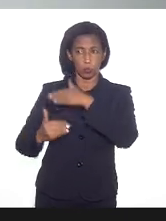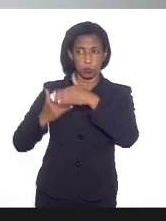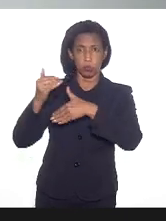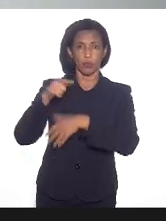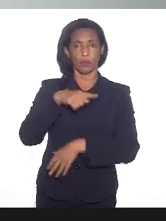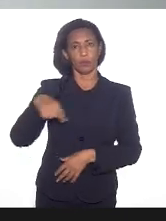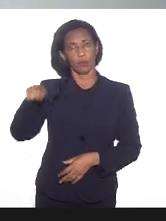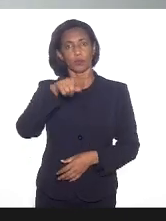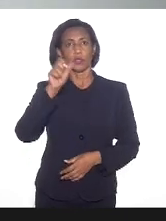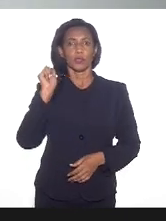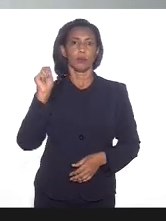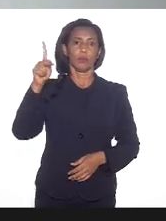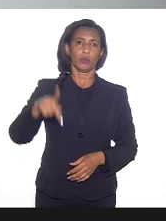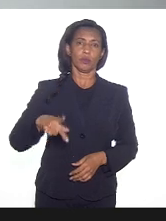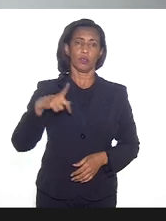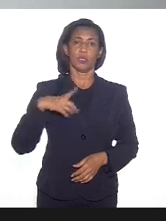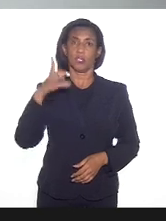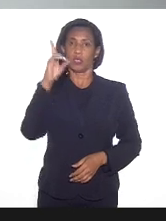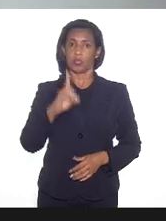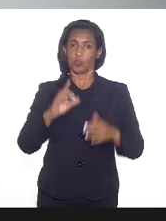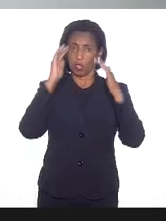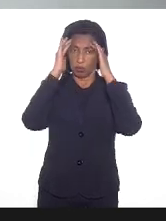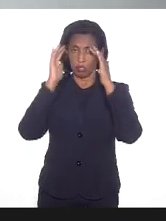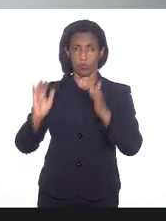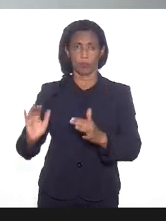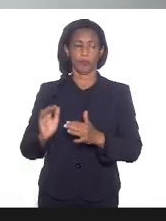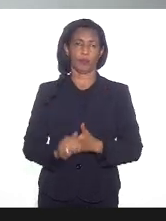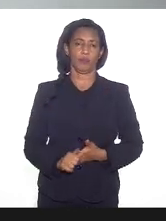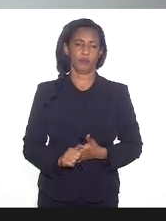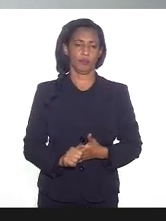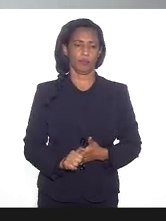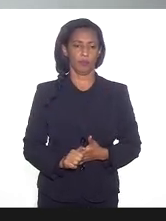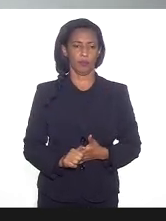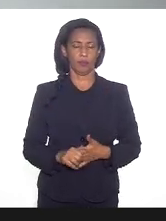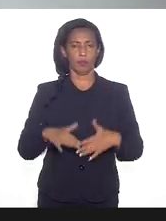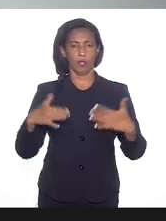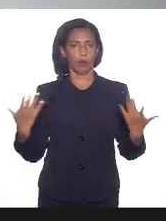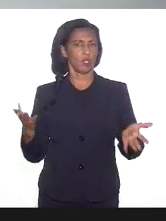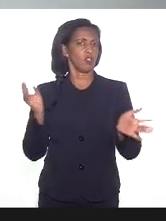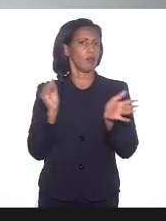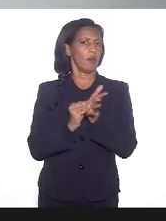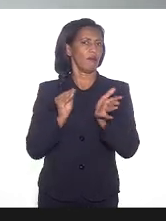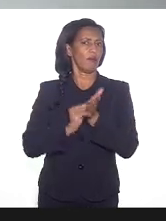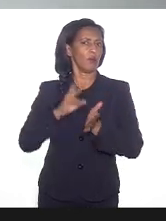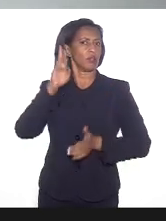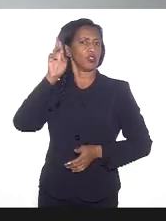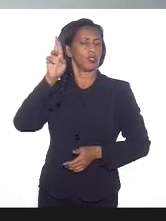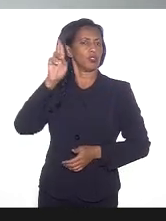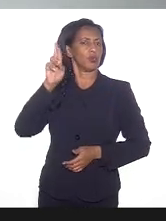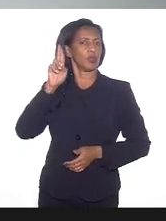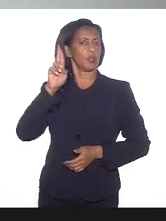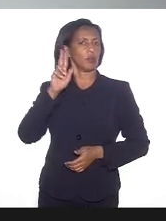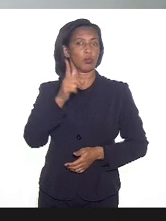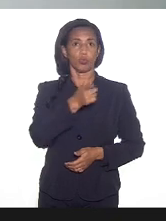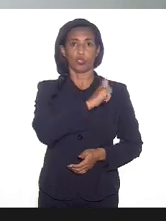aposentarem, vocês tenham seus direitos respeitados. Não seja pela irresponsabilidade de